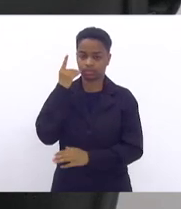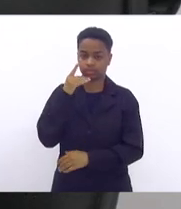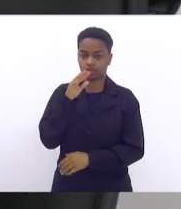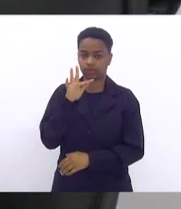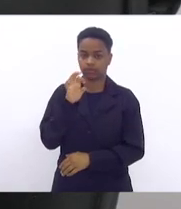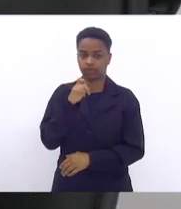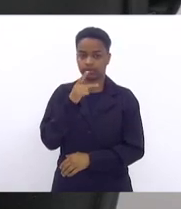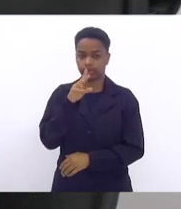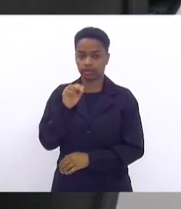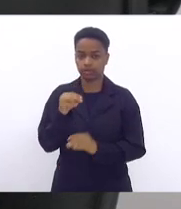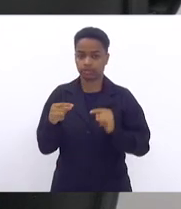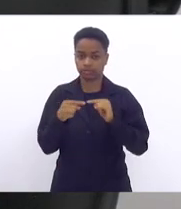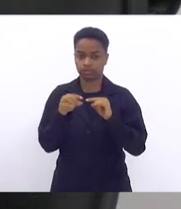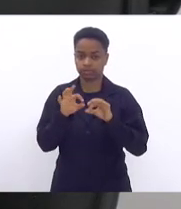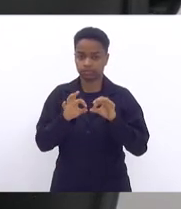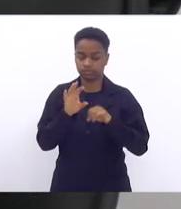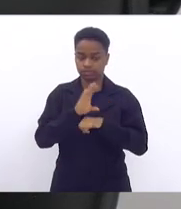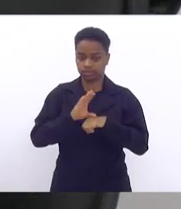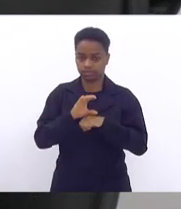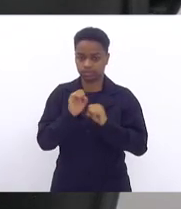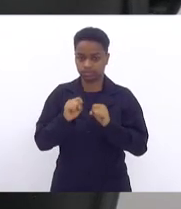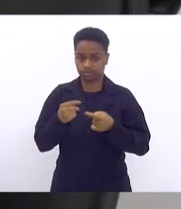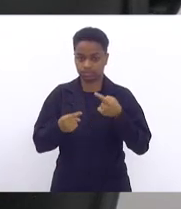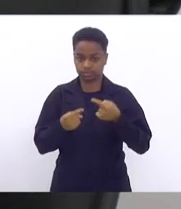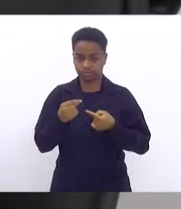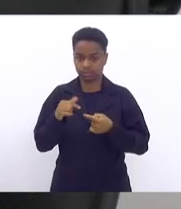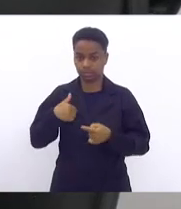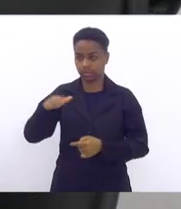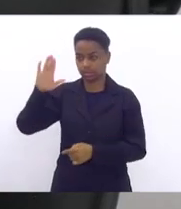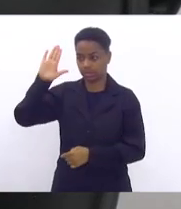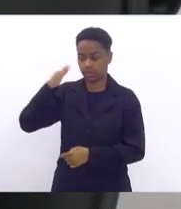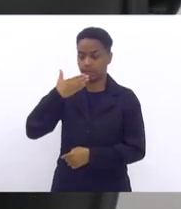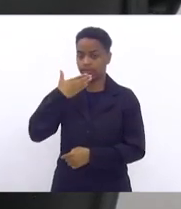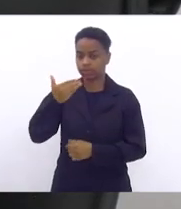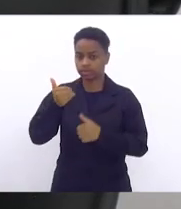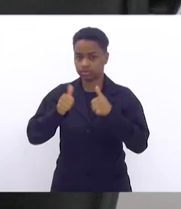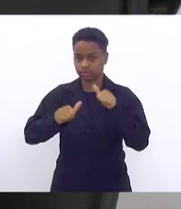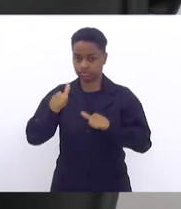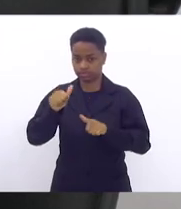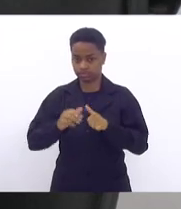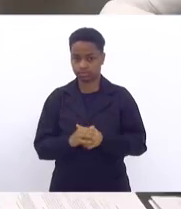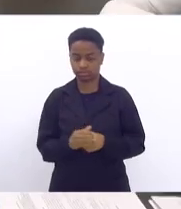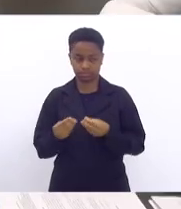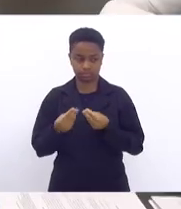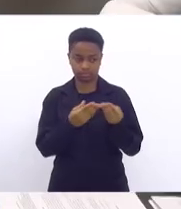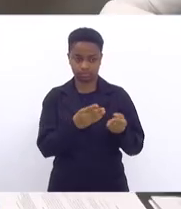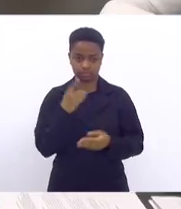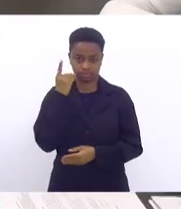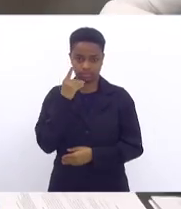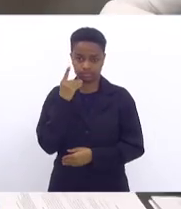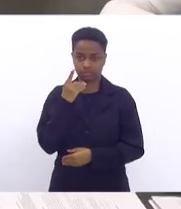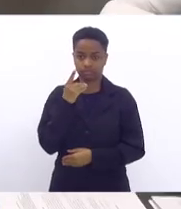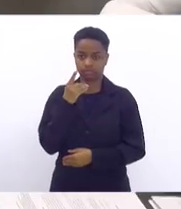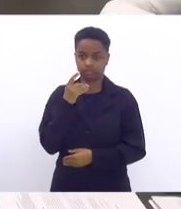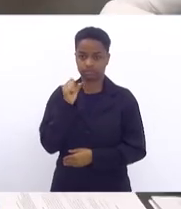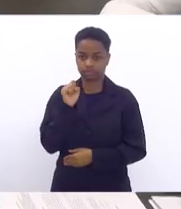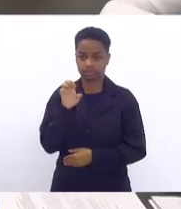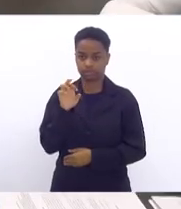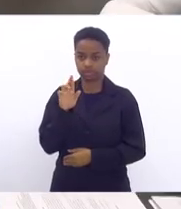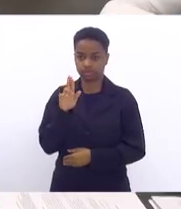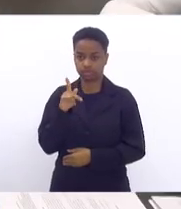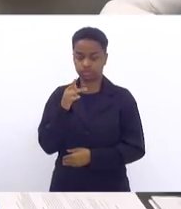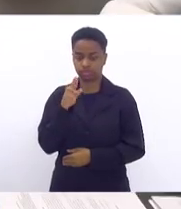pela constitucionalidade. Em discussão. Estou pedindo vista, senhor presidente. Pedido de vista concedido ao deputado, o gabinete do deputado doutor